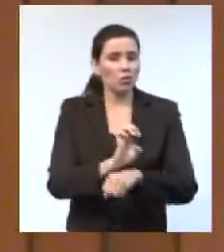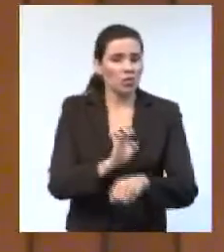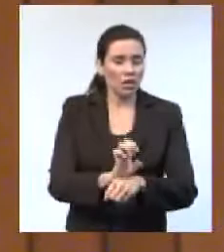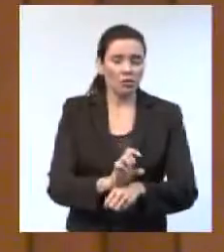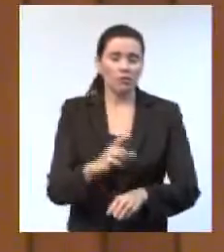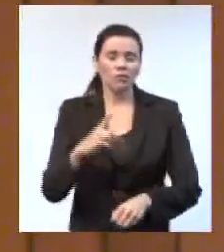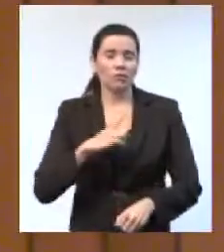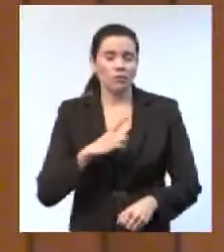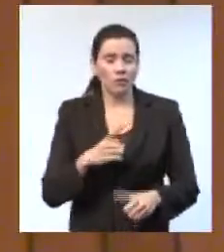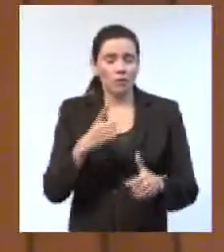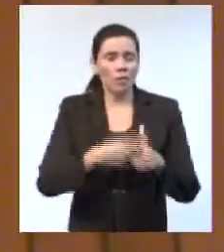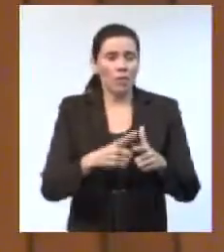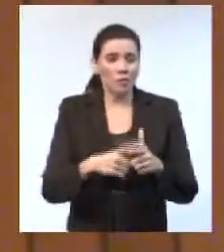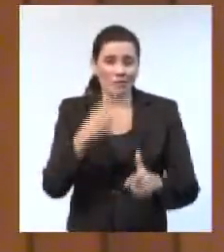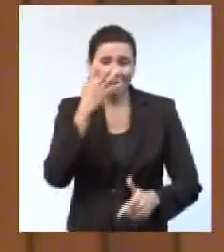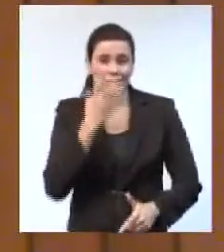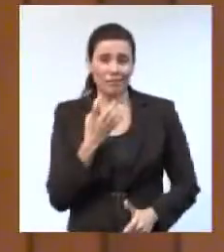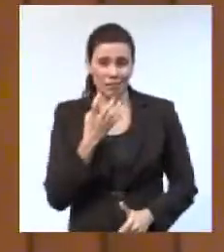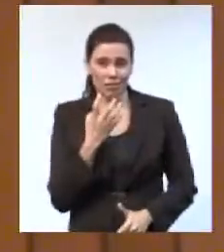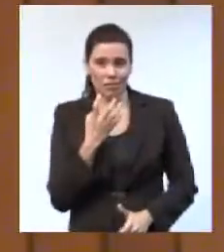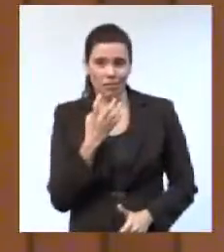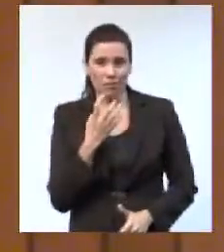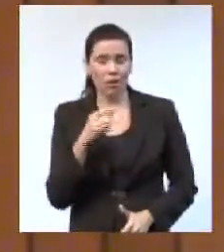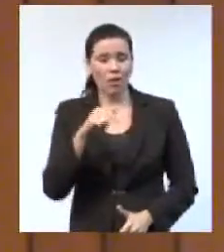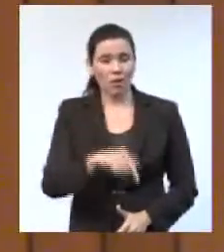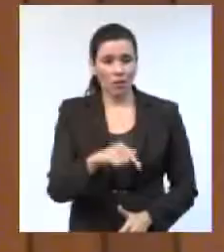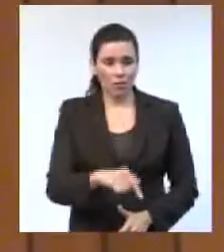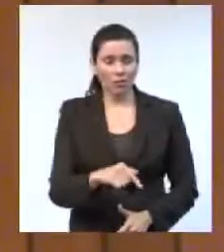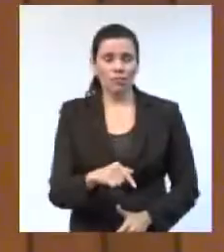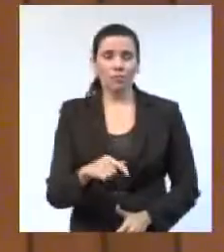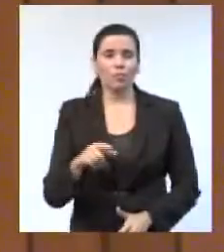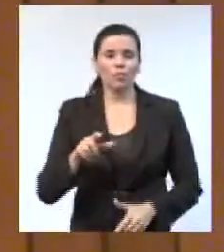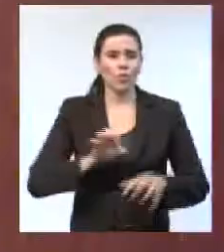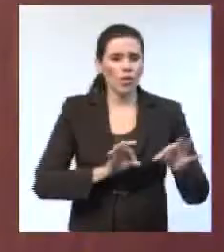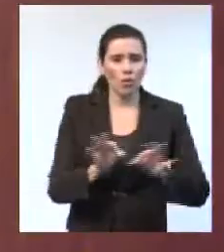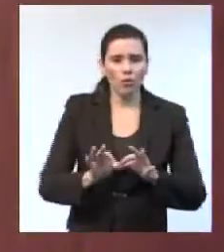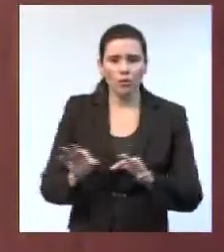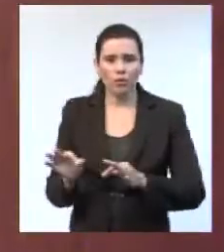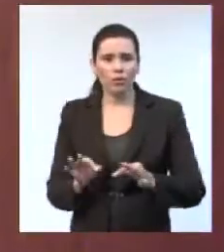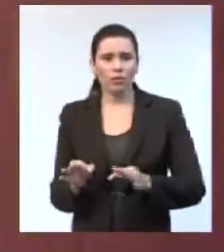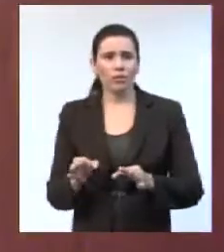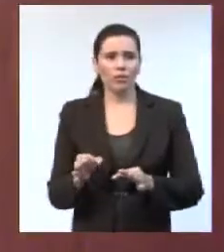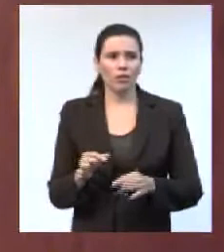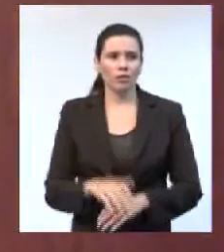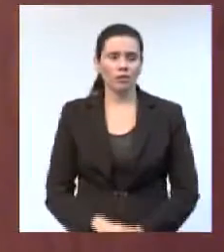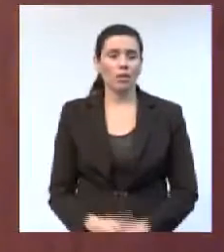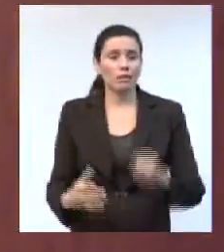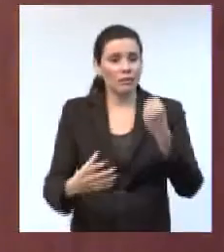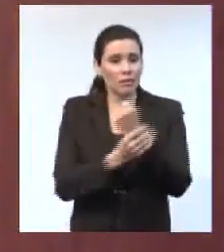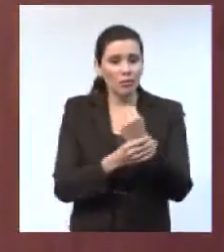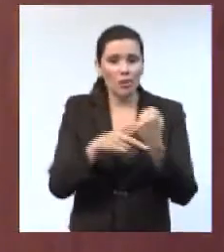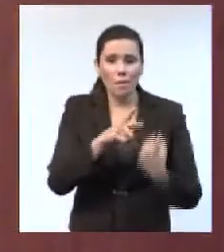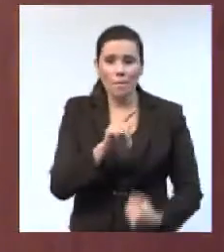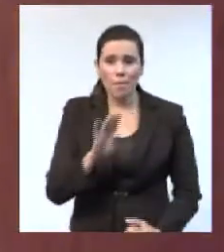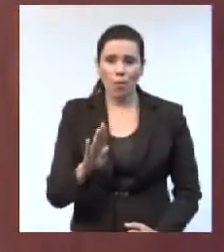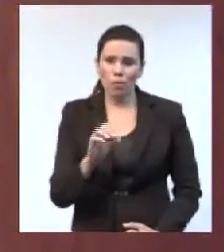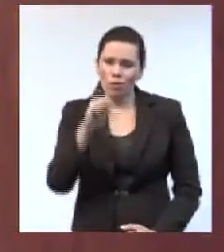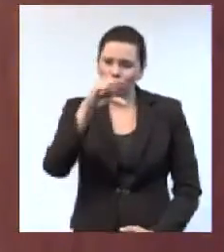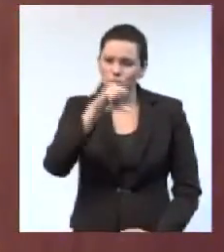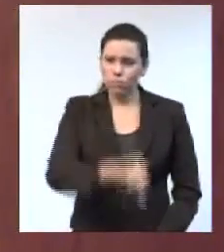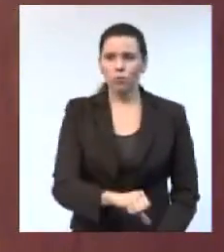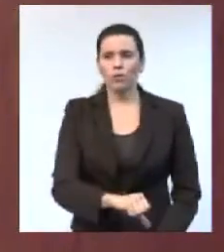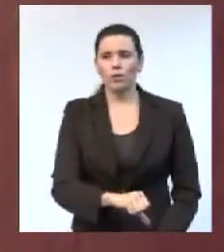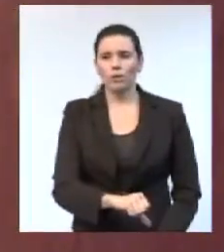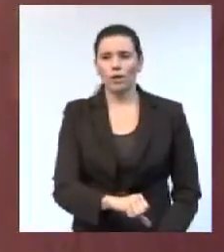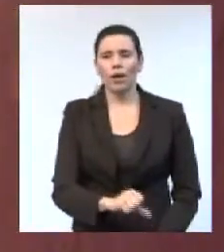a grave comprometimento da ordem pública. E o que aconteceria se o pedido do deputado